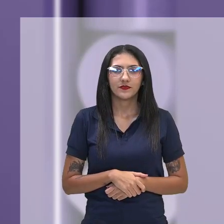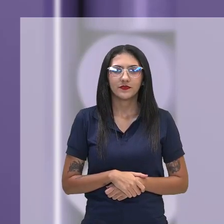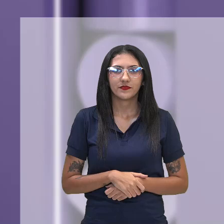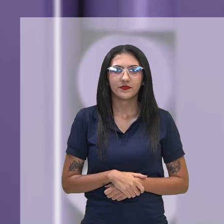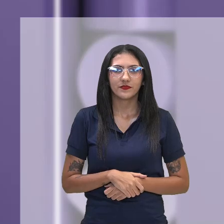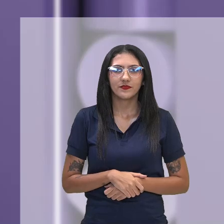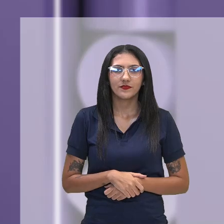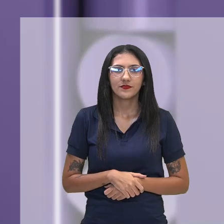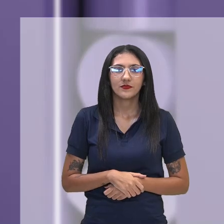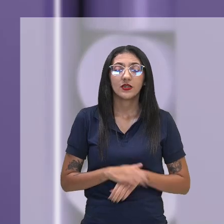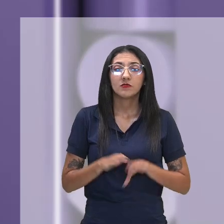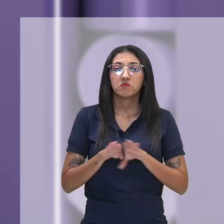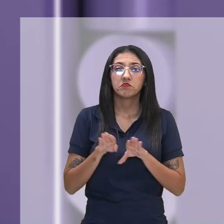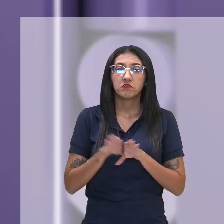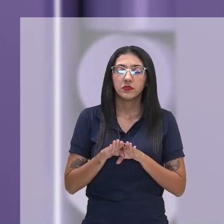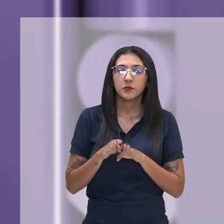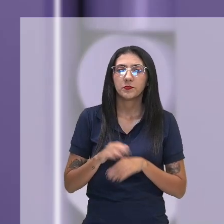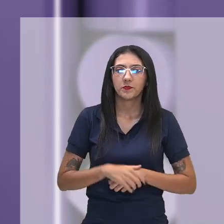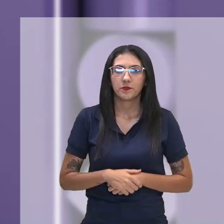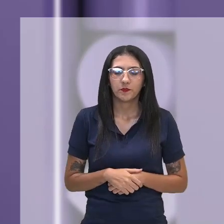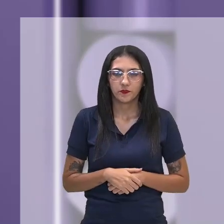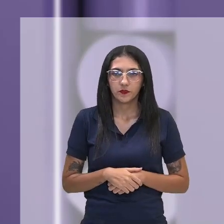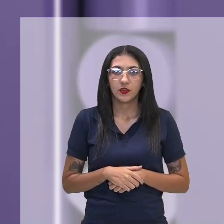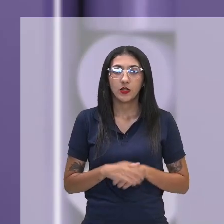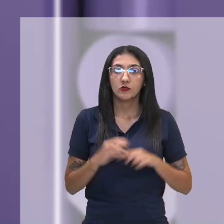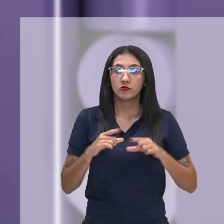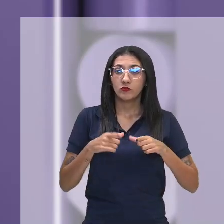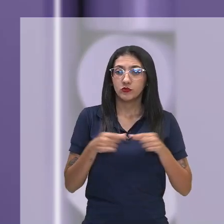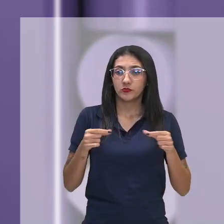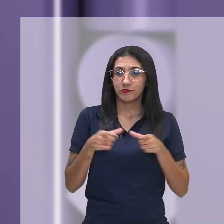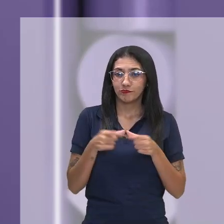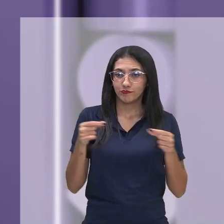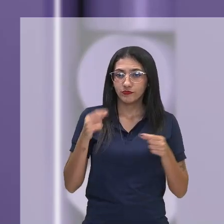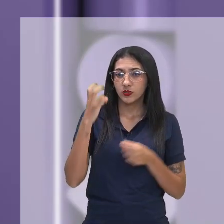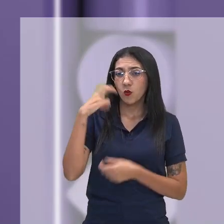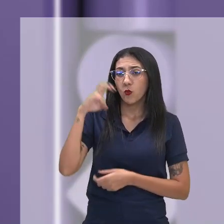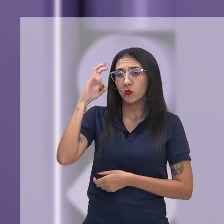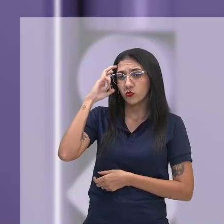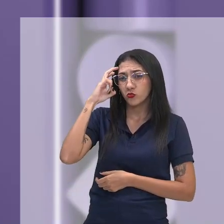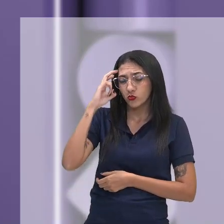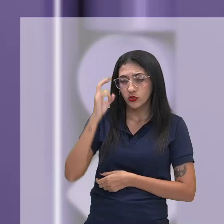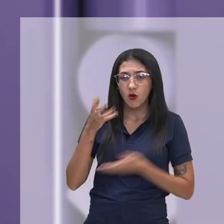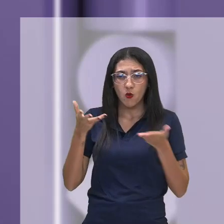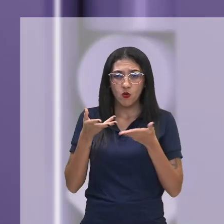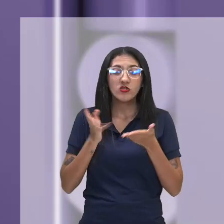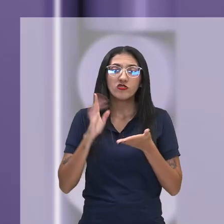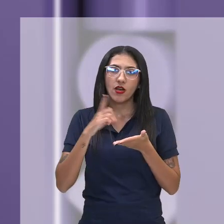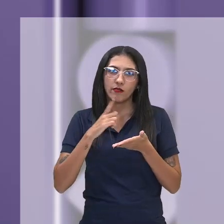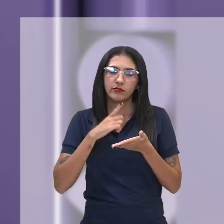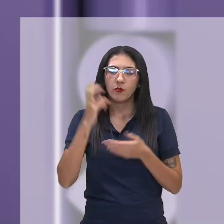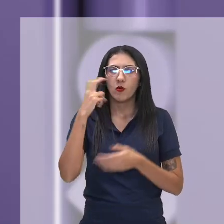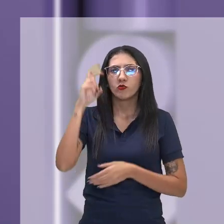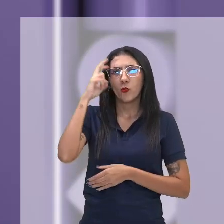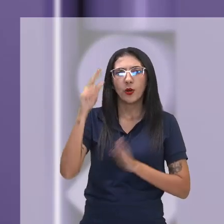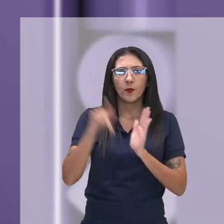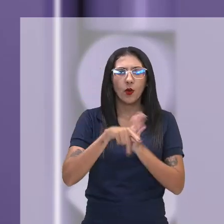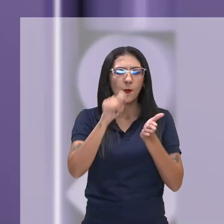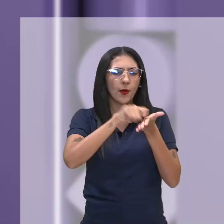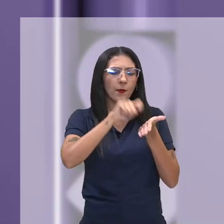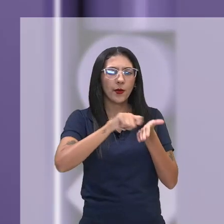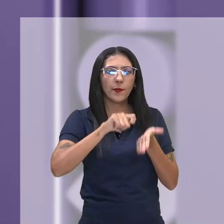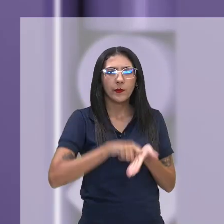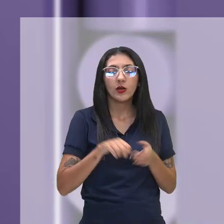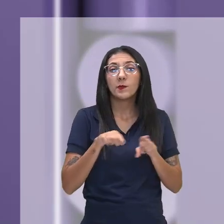Na cultura japonesa, embora o japonês hoje em dia tenha uma gramática, tenha uma cultura, tenha uma escrita, mas ele nasce